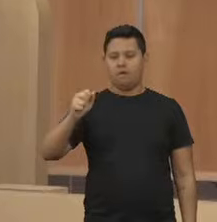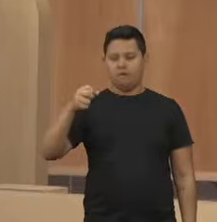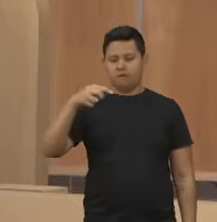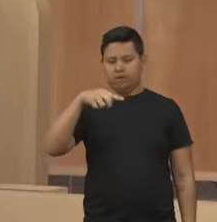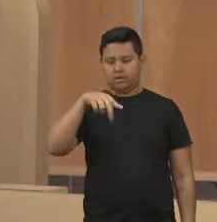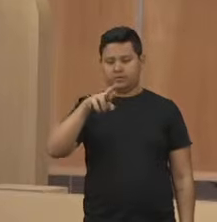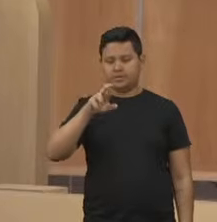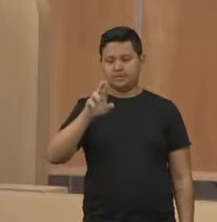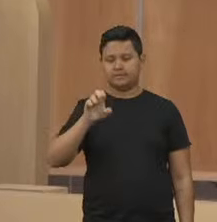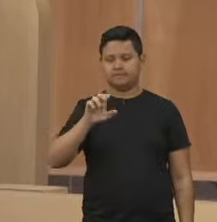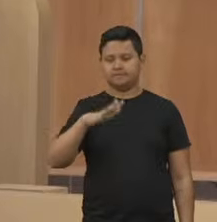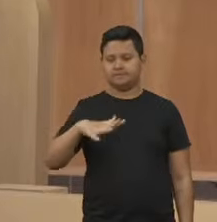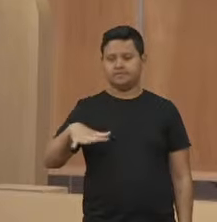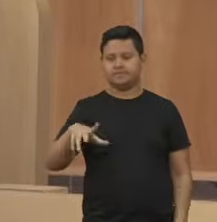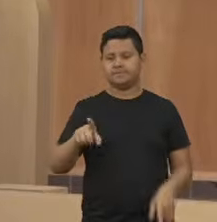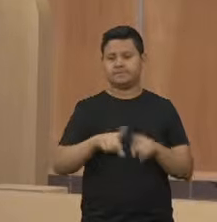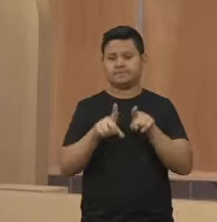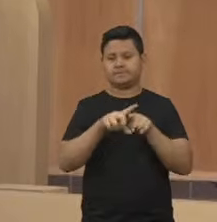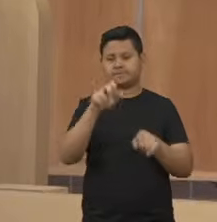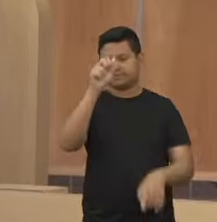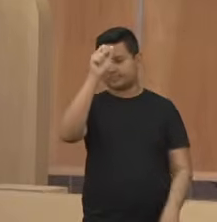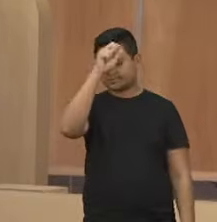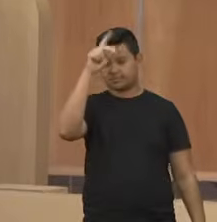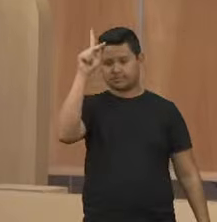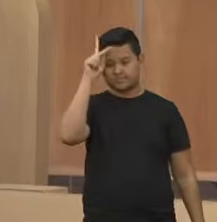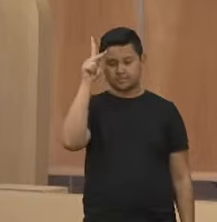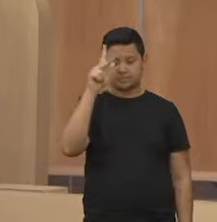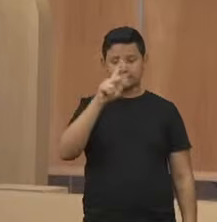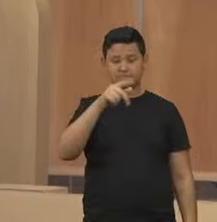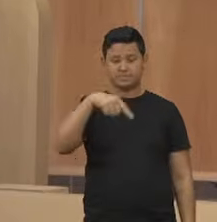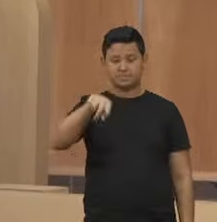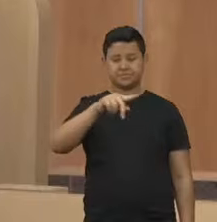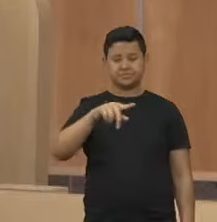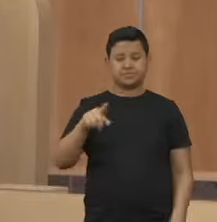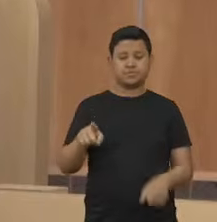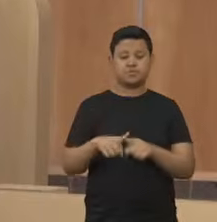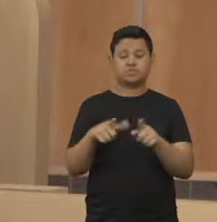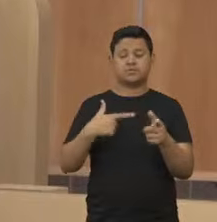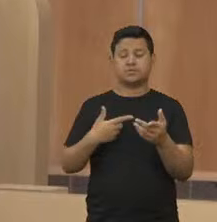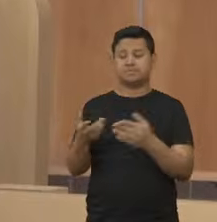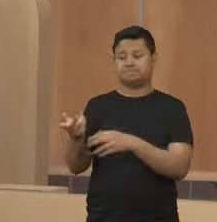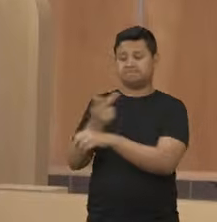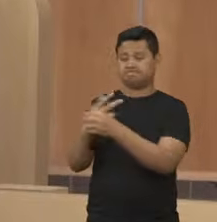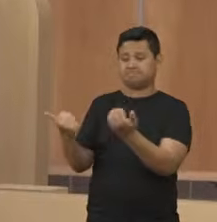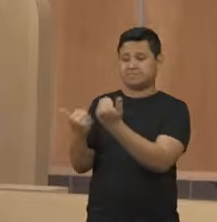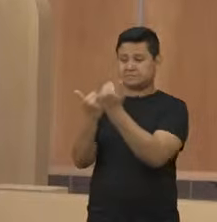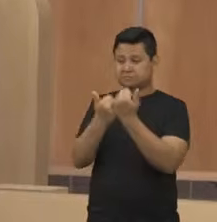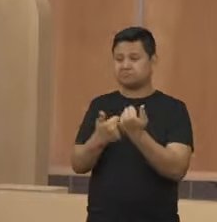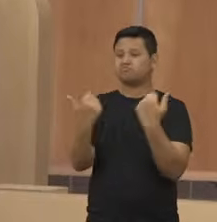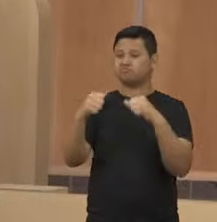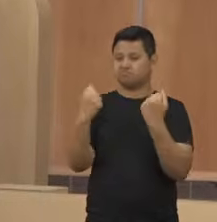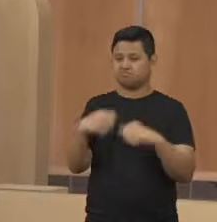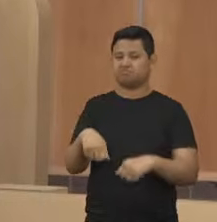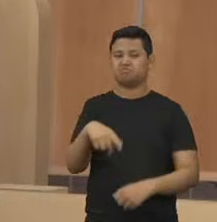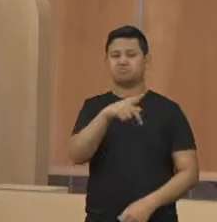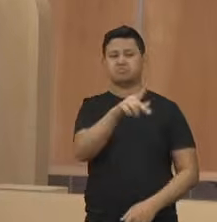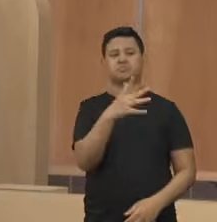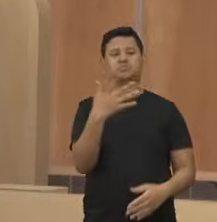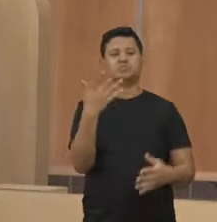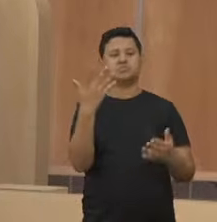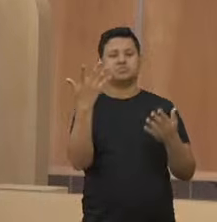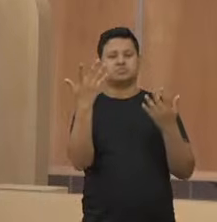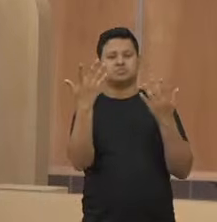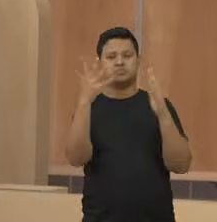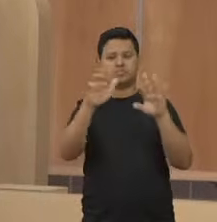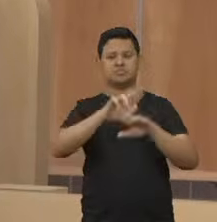ao prefeito, porque eles foram buscar essa parceria. A gente tem que dar os créditos crédito a